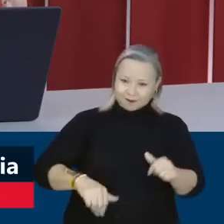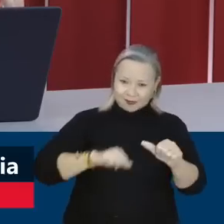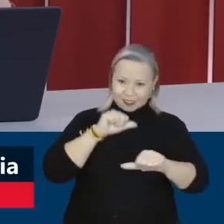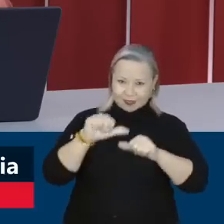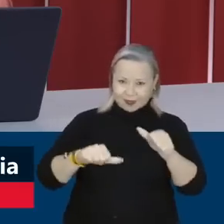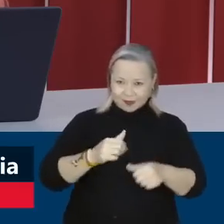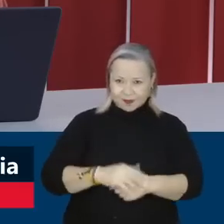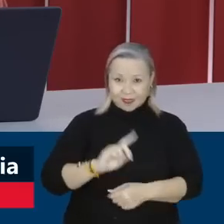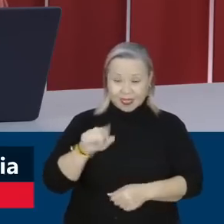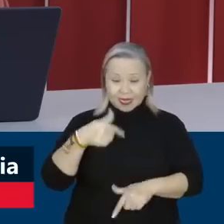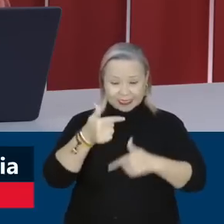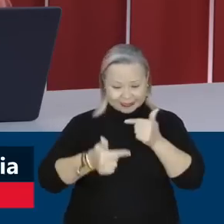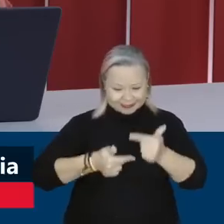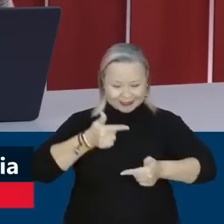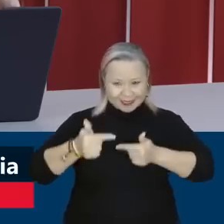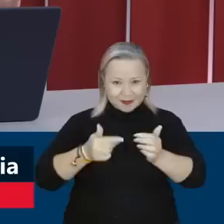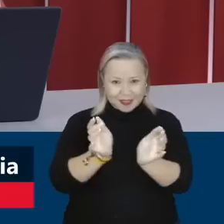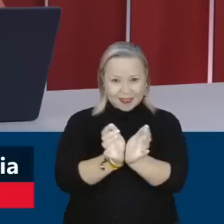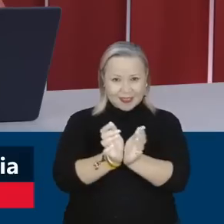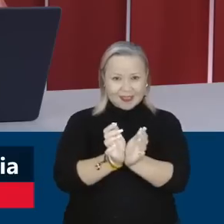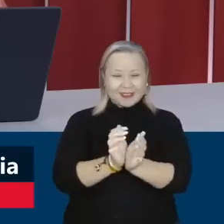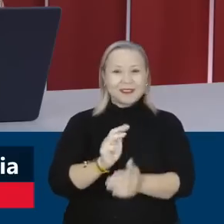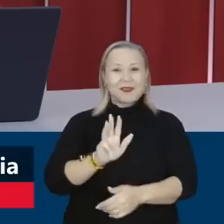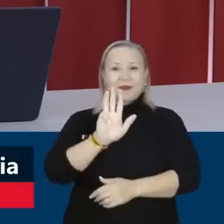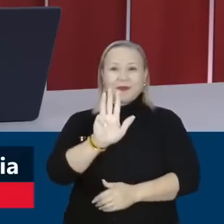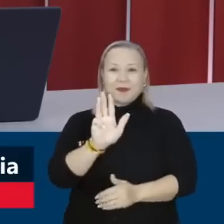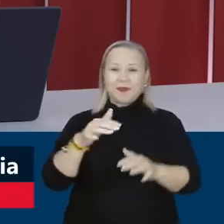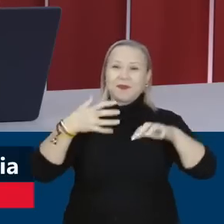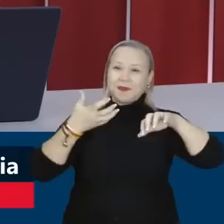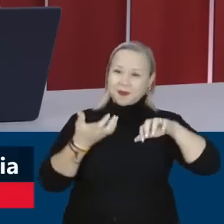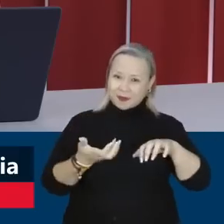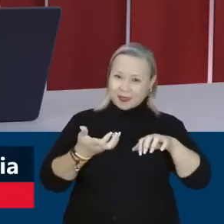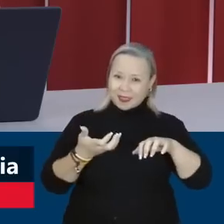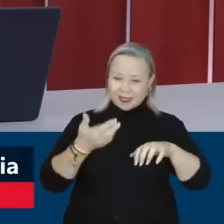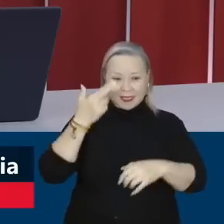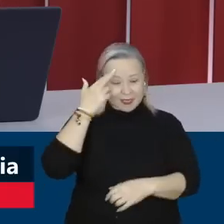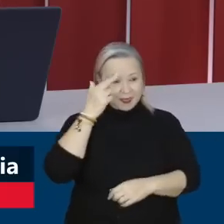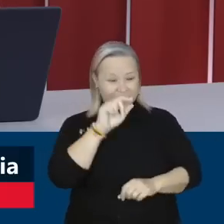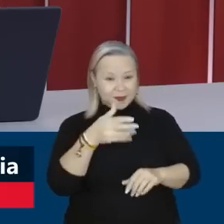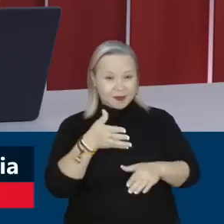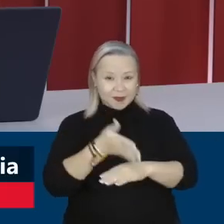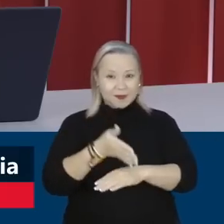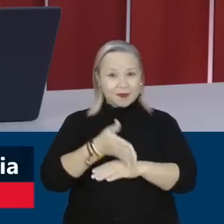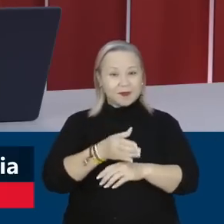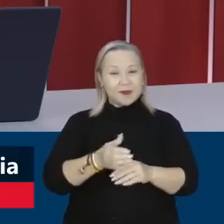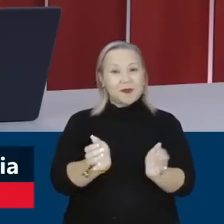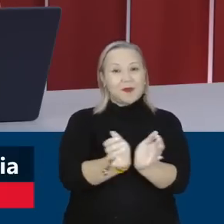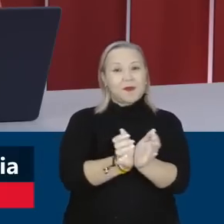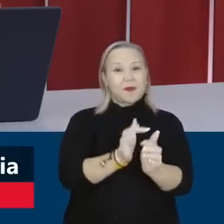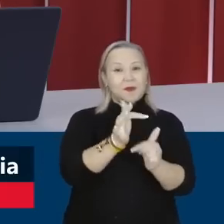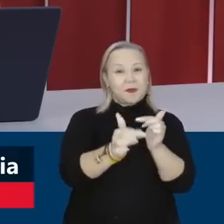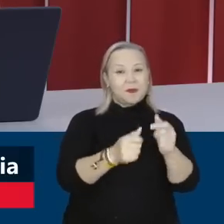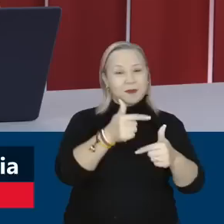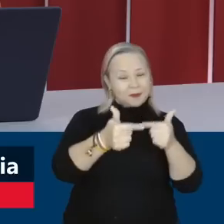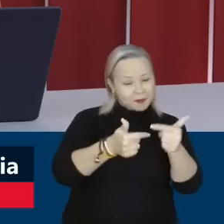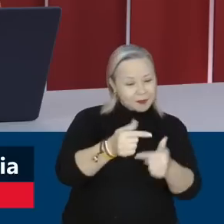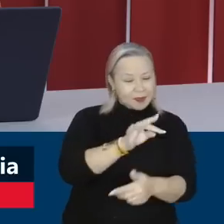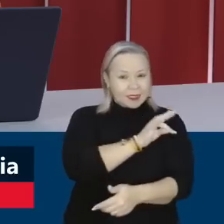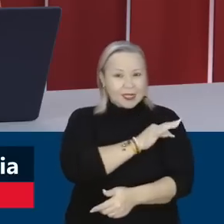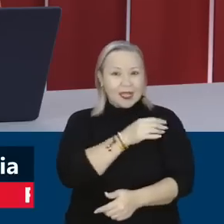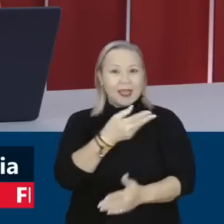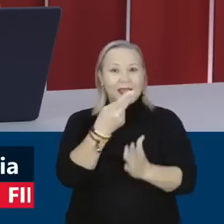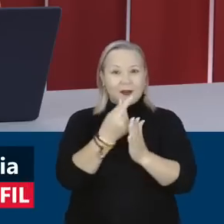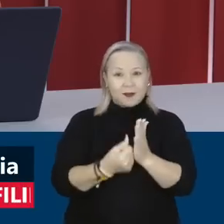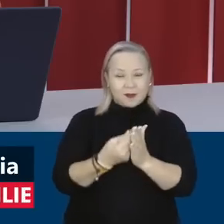além aí de trabalhar no time do Lula no Congresso, o senhor também integrou o grupo técnico, né, de planejamento, orçamento